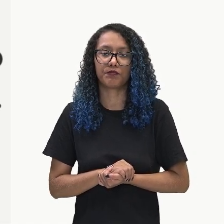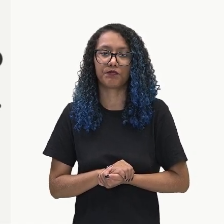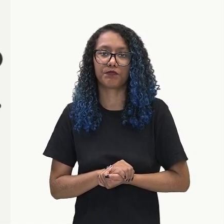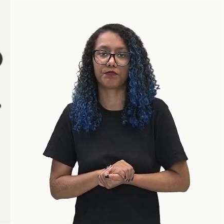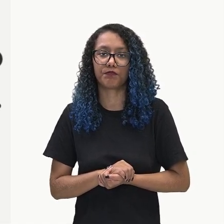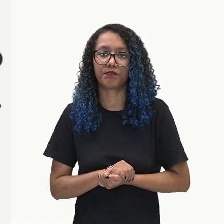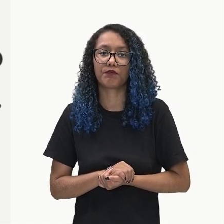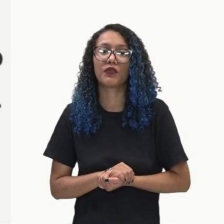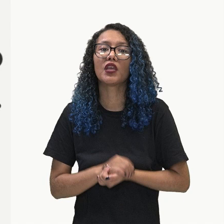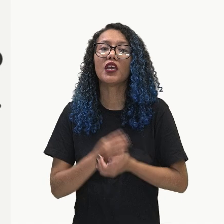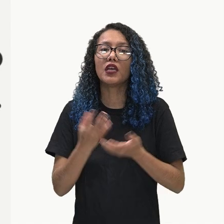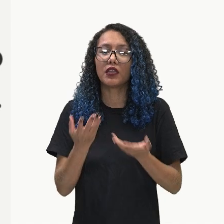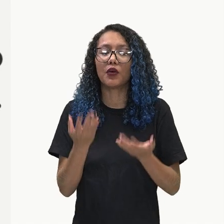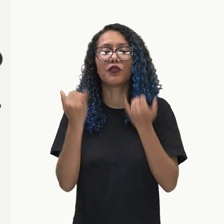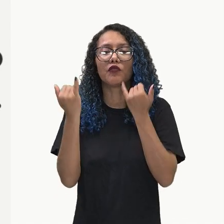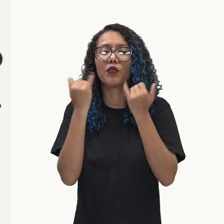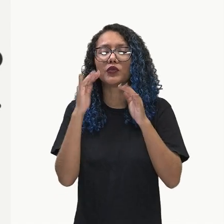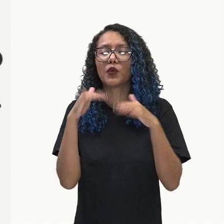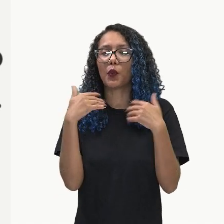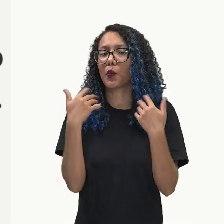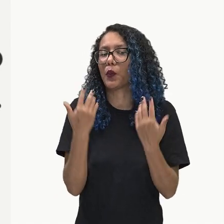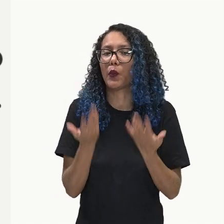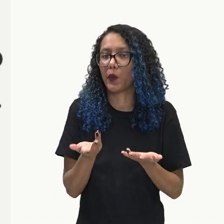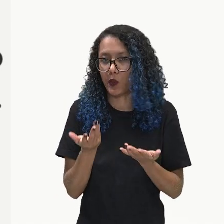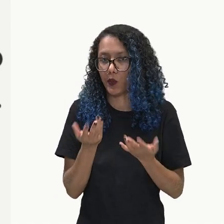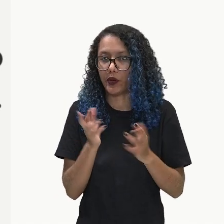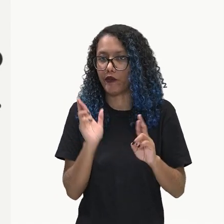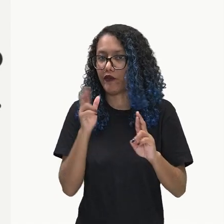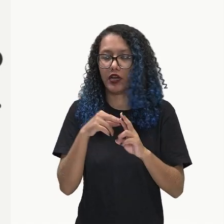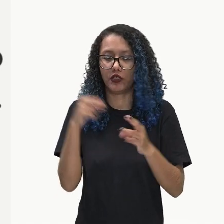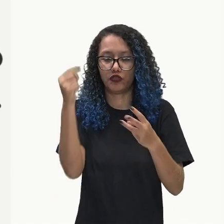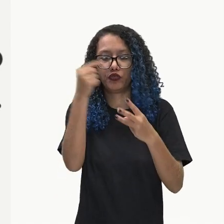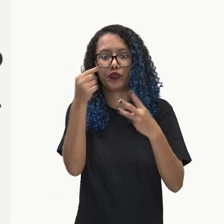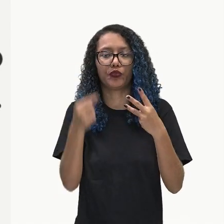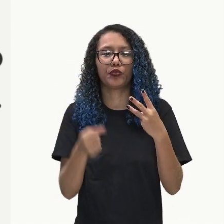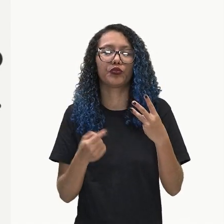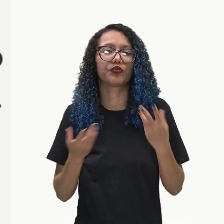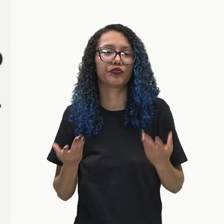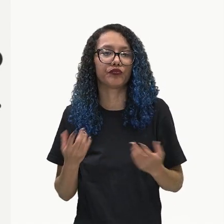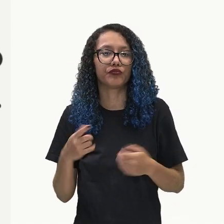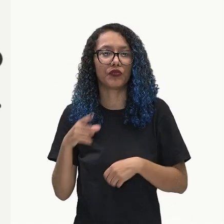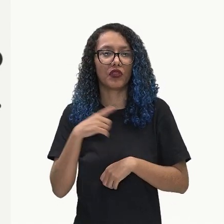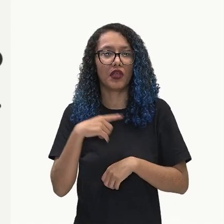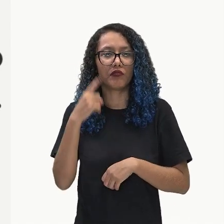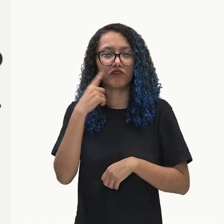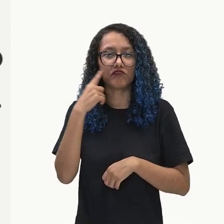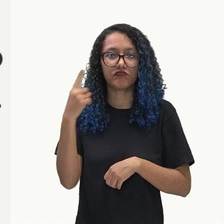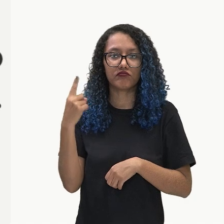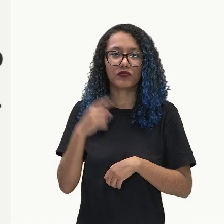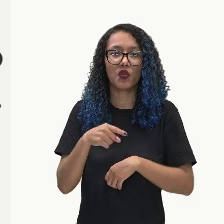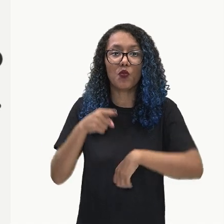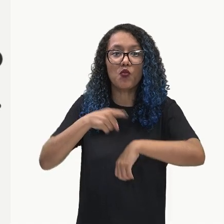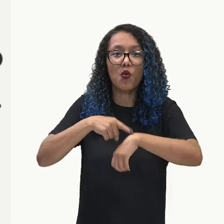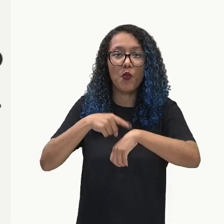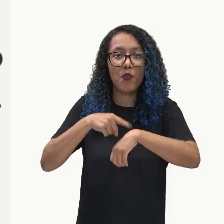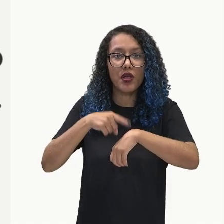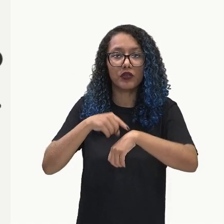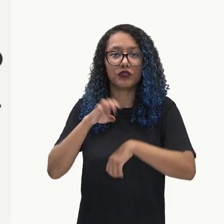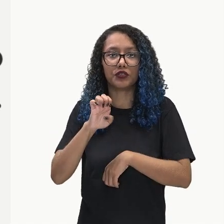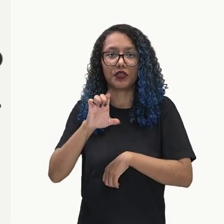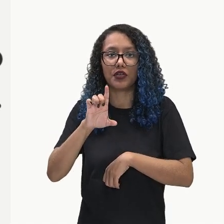dessas escalas? Você observa aqui, ó, ponto de ebulição da água,